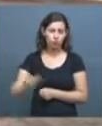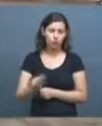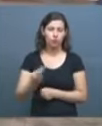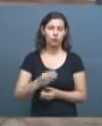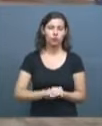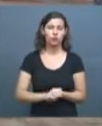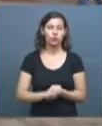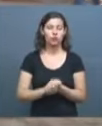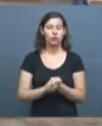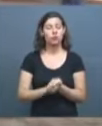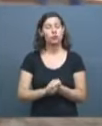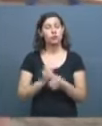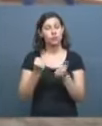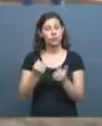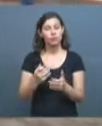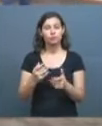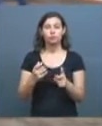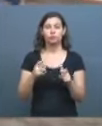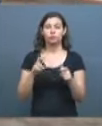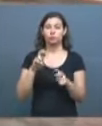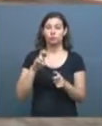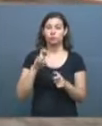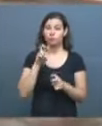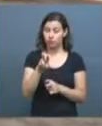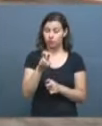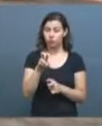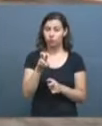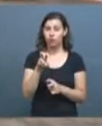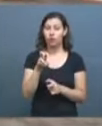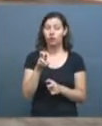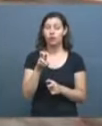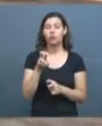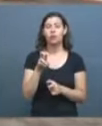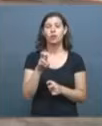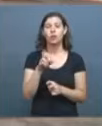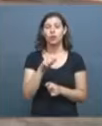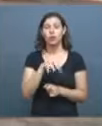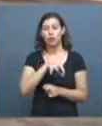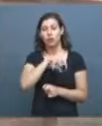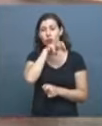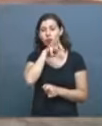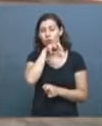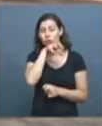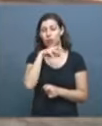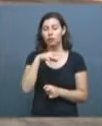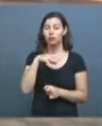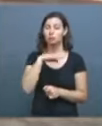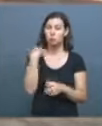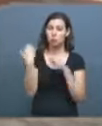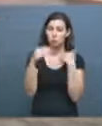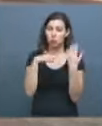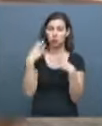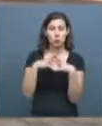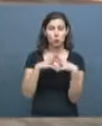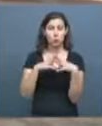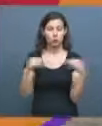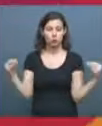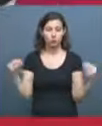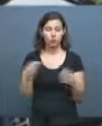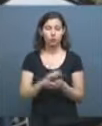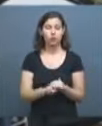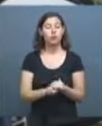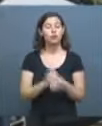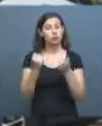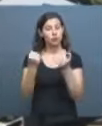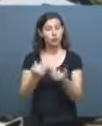5 grandes extinções que o planeta já passou e vai começar a falar de uma possível 6ª extinção e explicar o que está acontecendo.